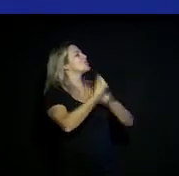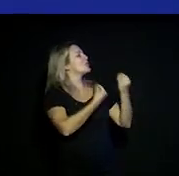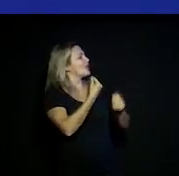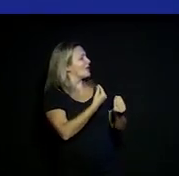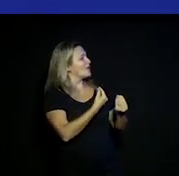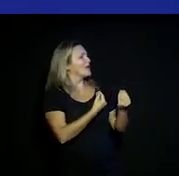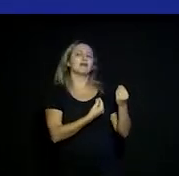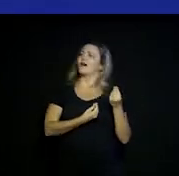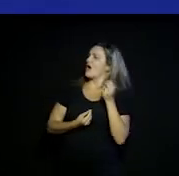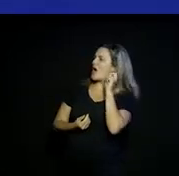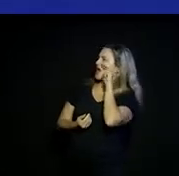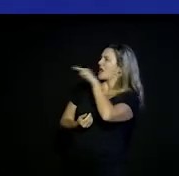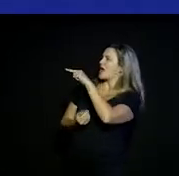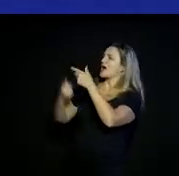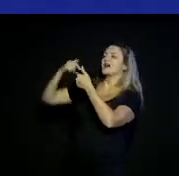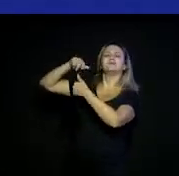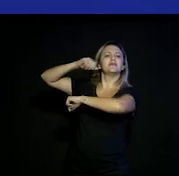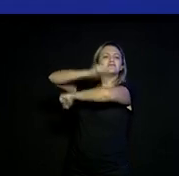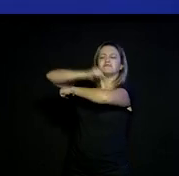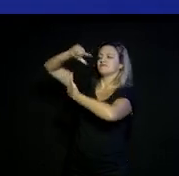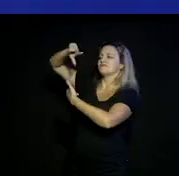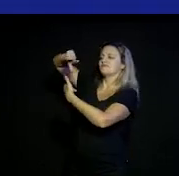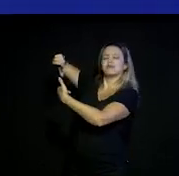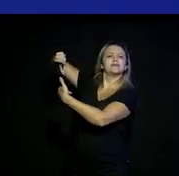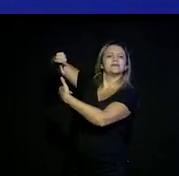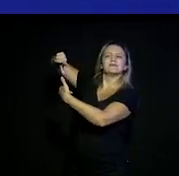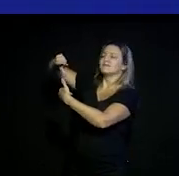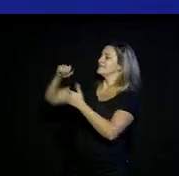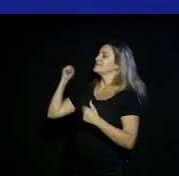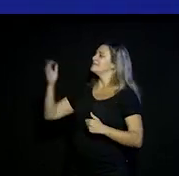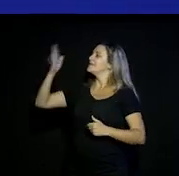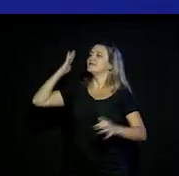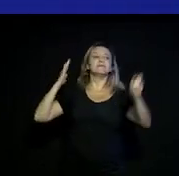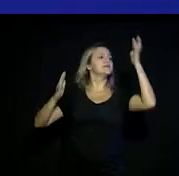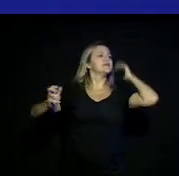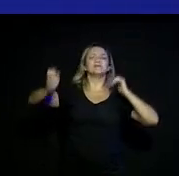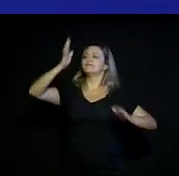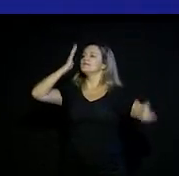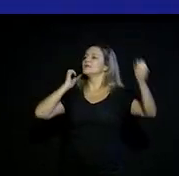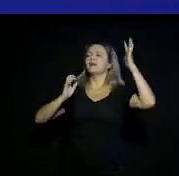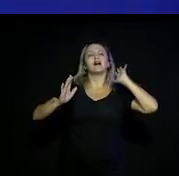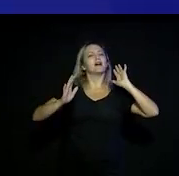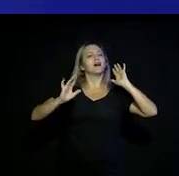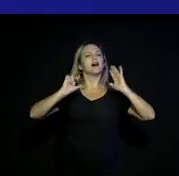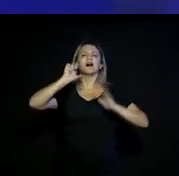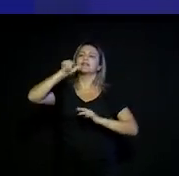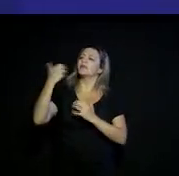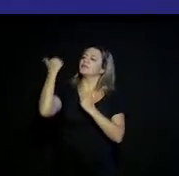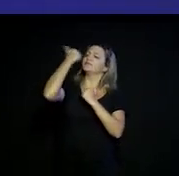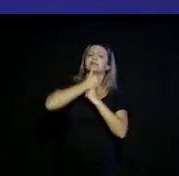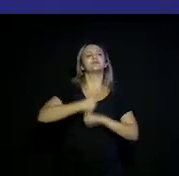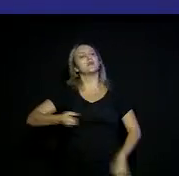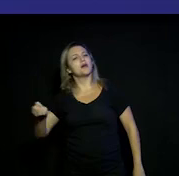vendo. Olha lá, o mundo é quadrado. Mas aí vem uma coisa chamada moda, que daqui a pouco é super demodê você ter